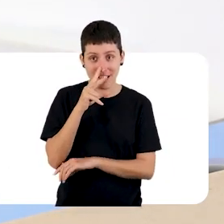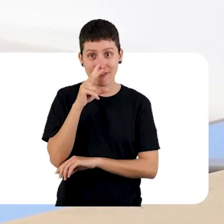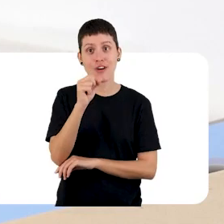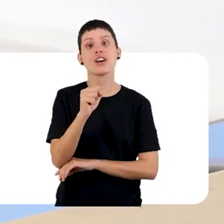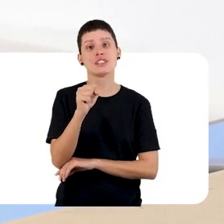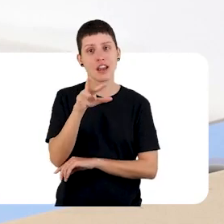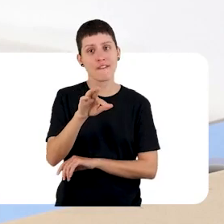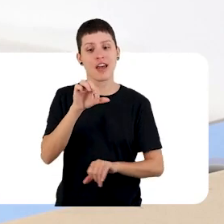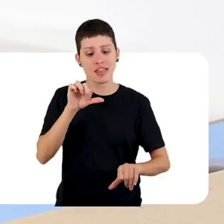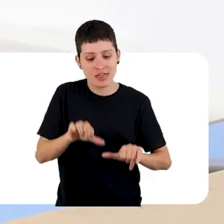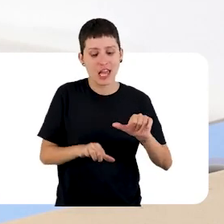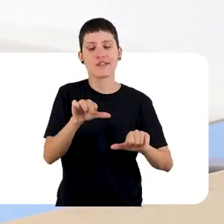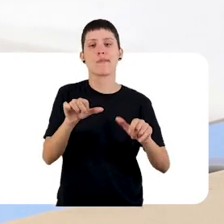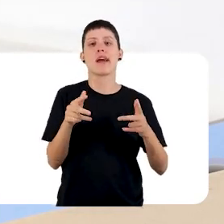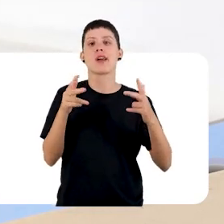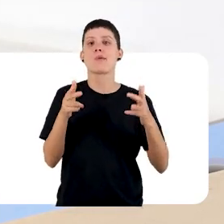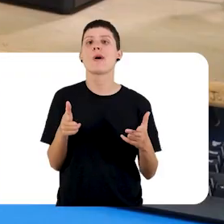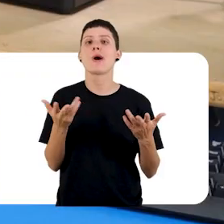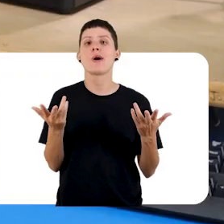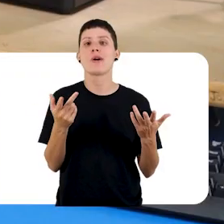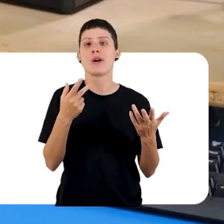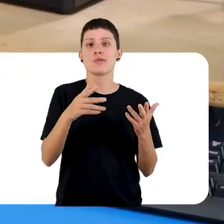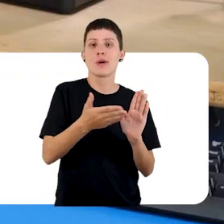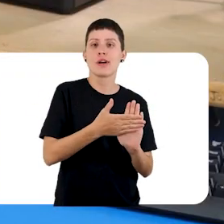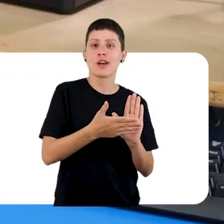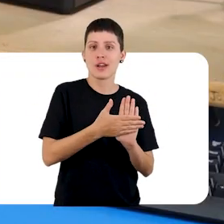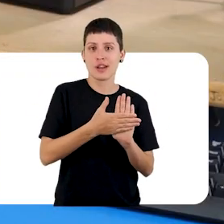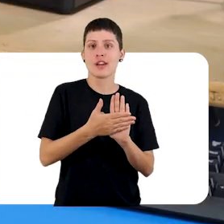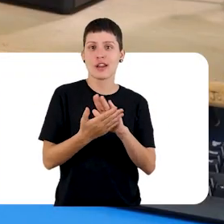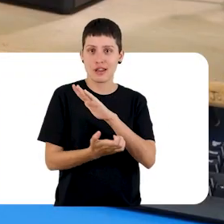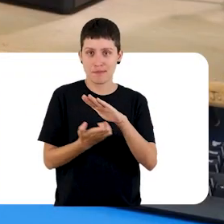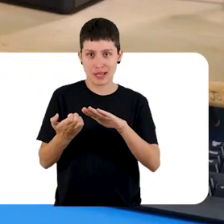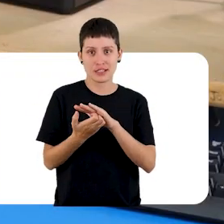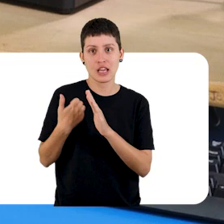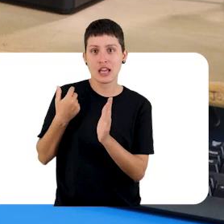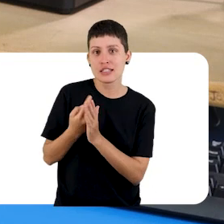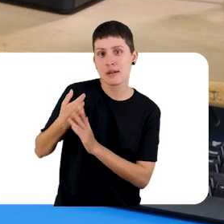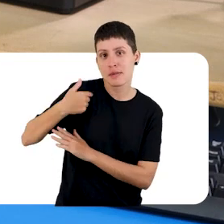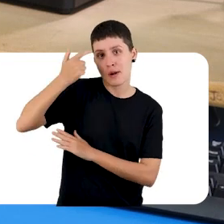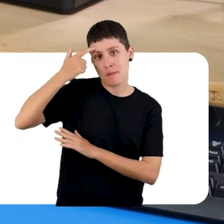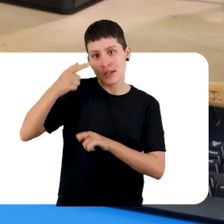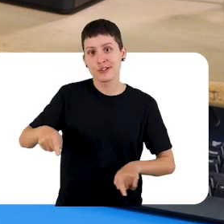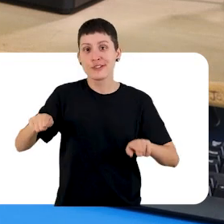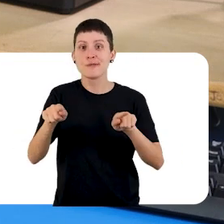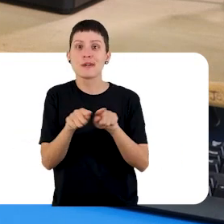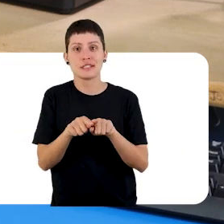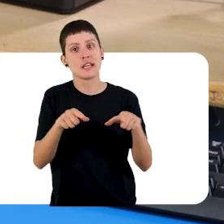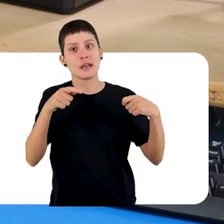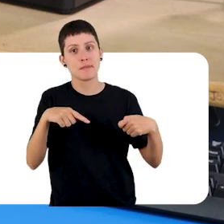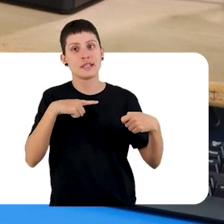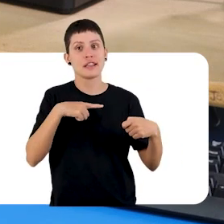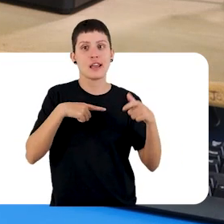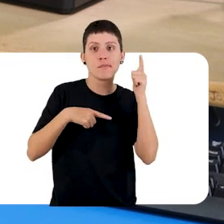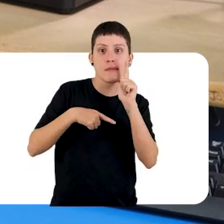transformando a sua própria empresa, né? Eu sempre penso que uma parceria tem que haver um ganha-ganha. E é claro,